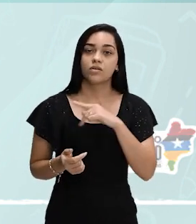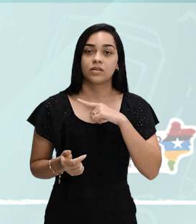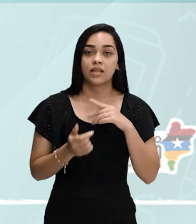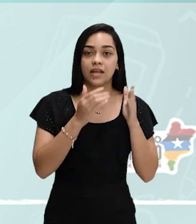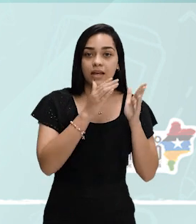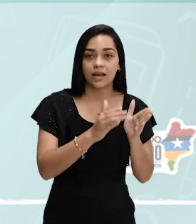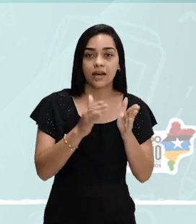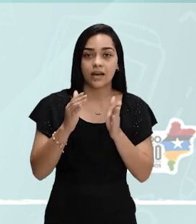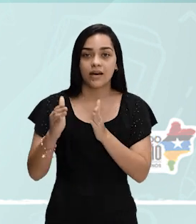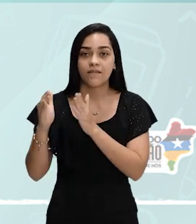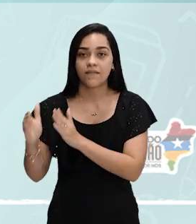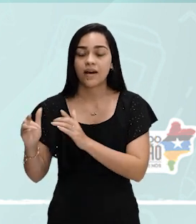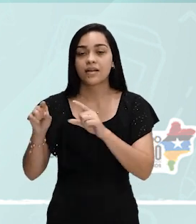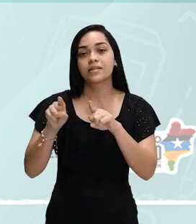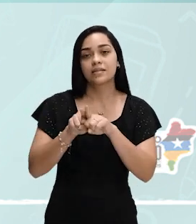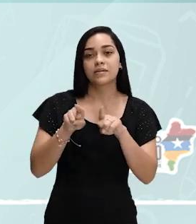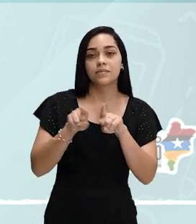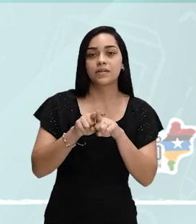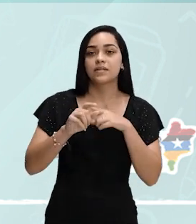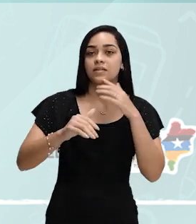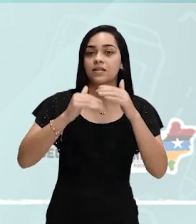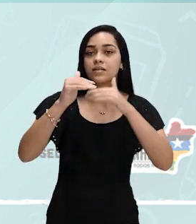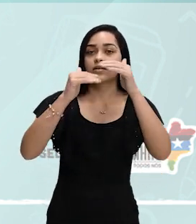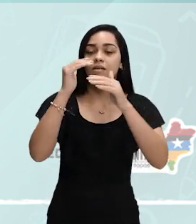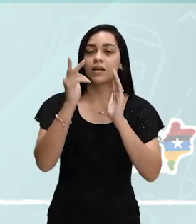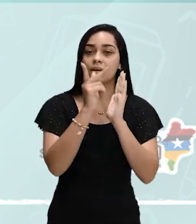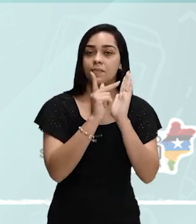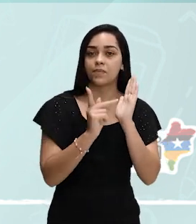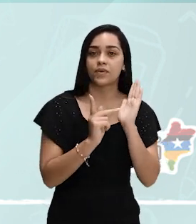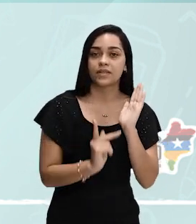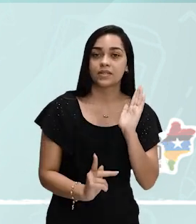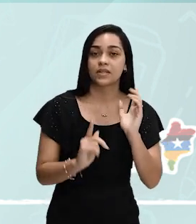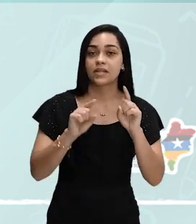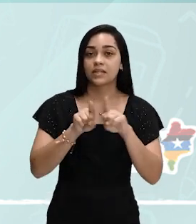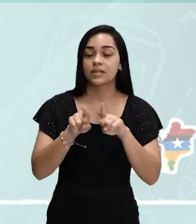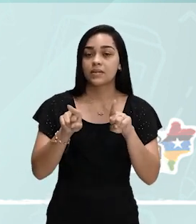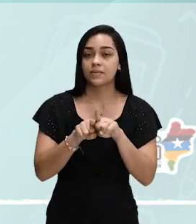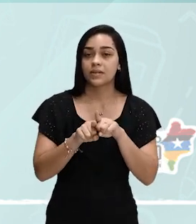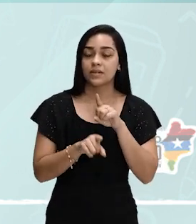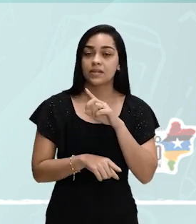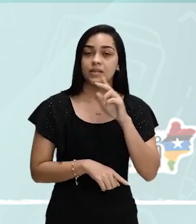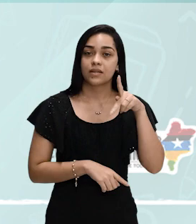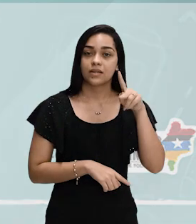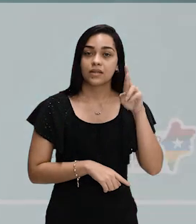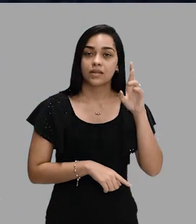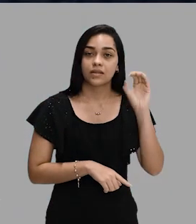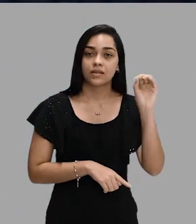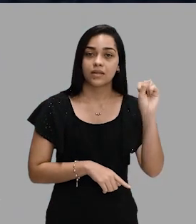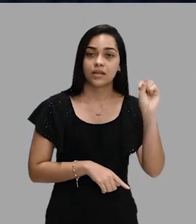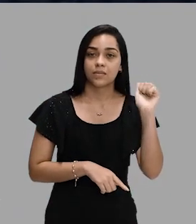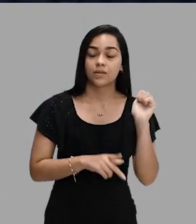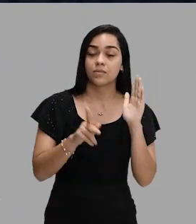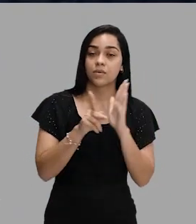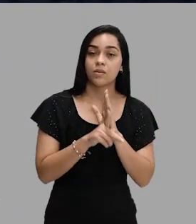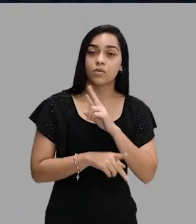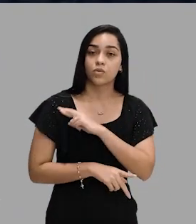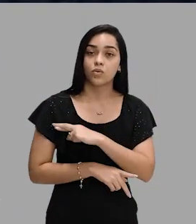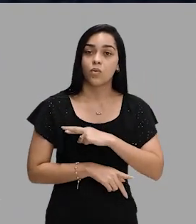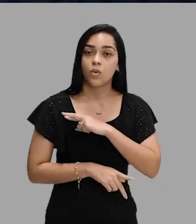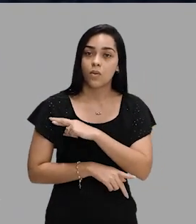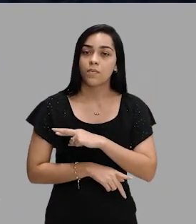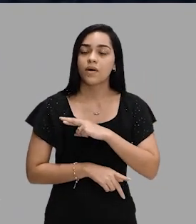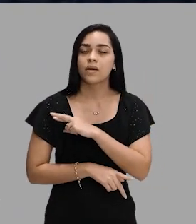fases, o romantismo também se desenvolve em poesia, né? E na prosa, que é o caso do romance. Nós já falamos